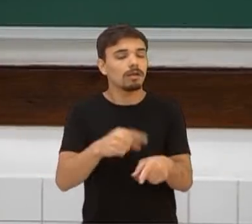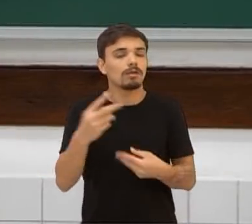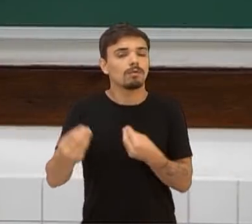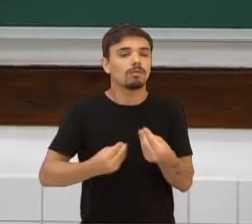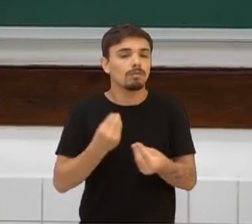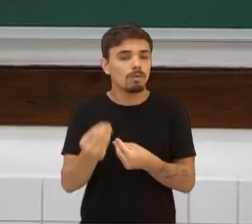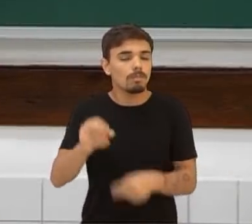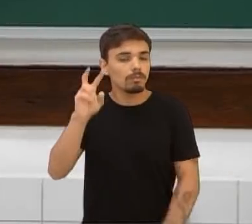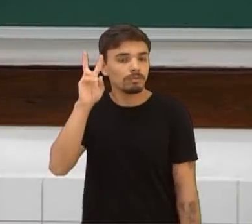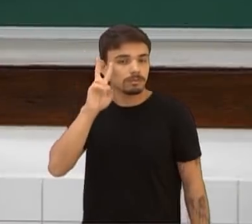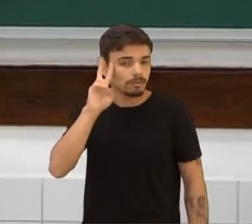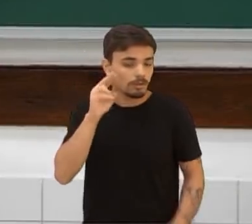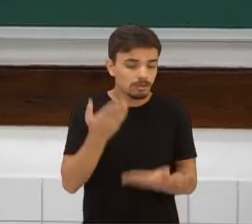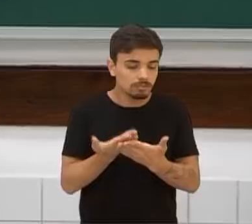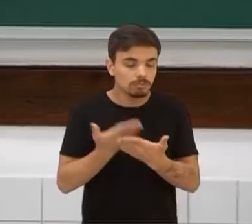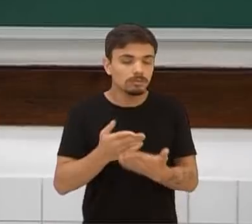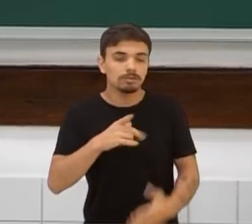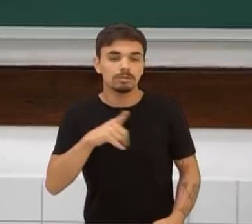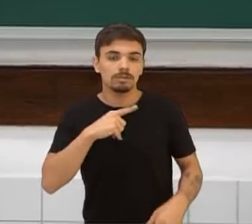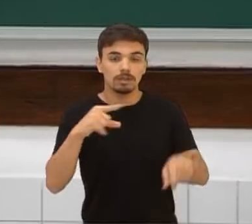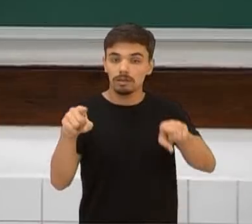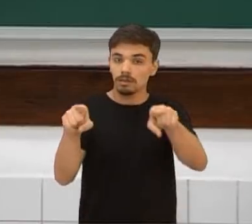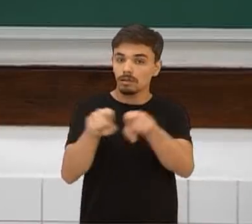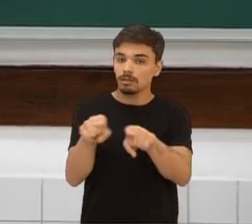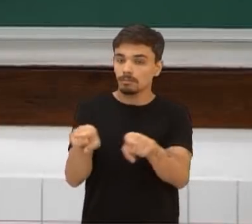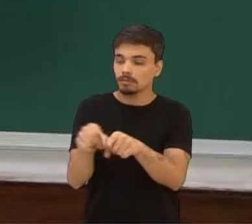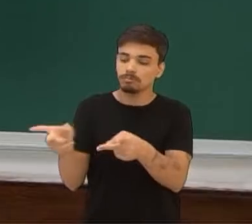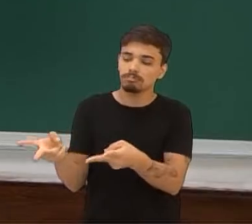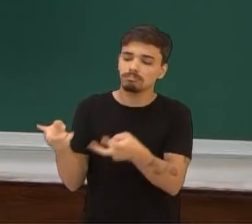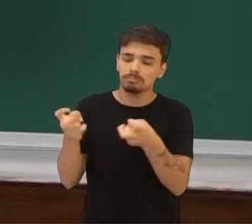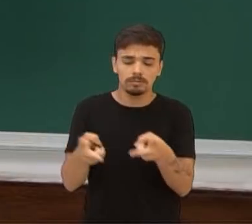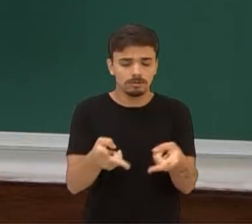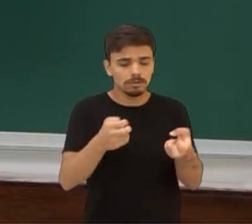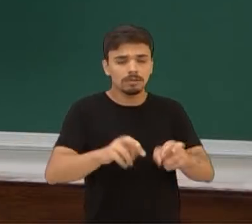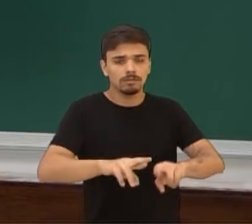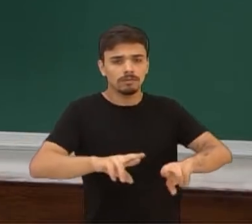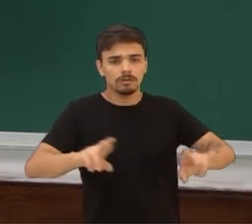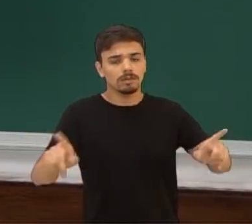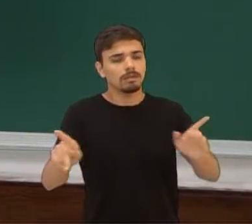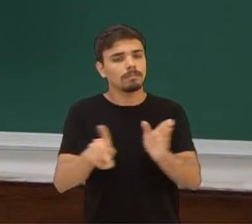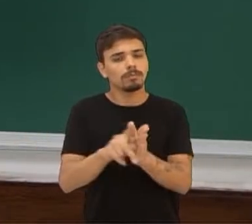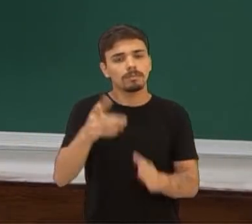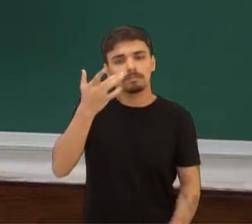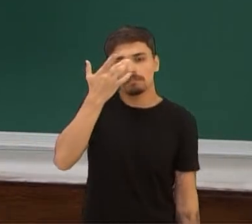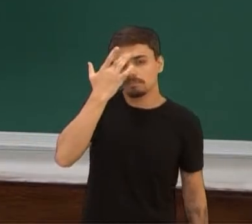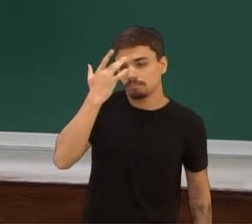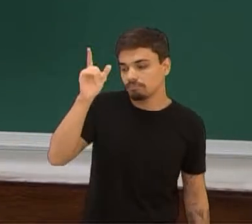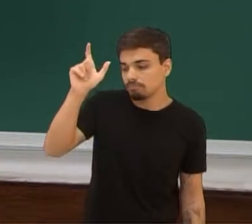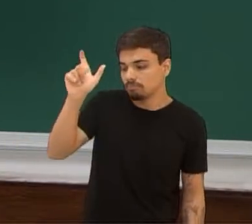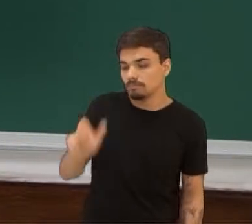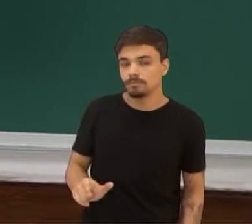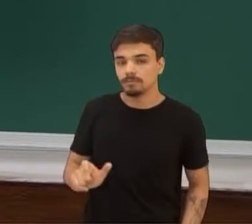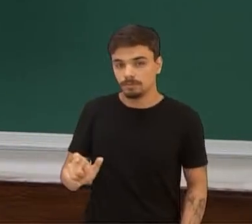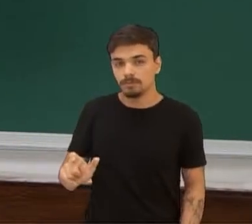da história pode ter também visões diferenciadas de quem a estuda, de